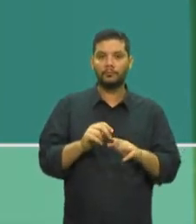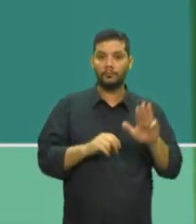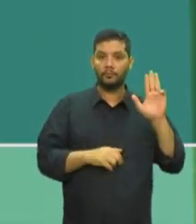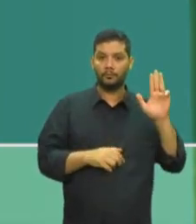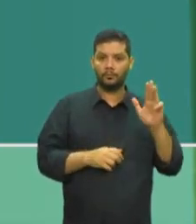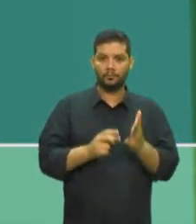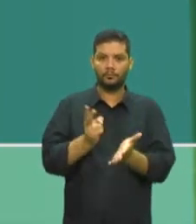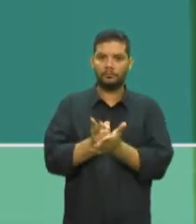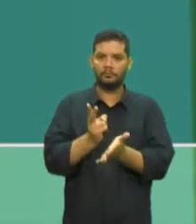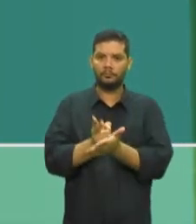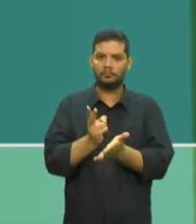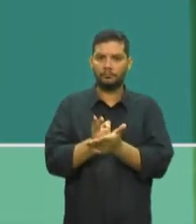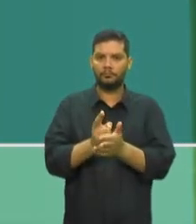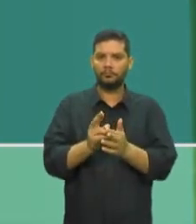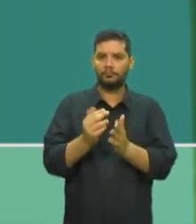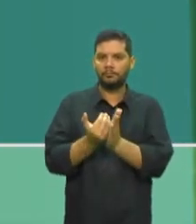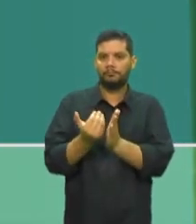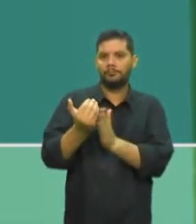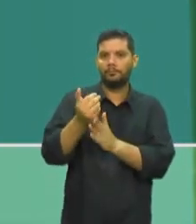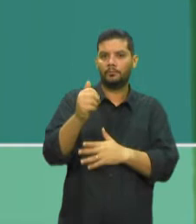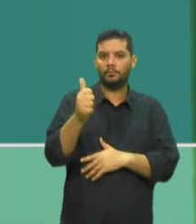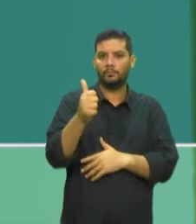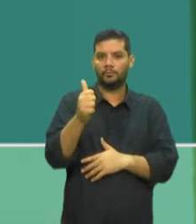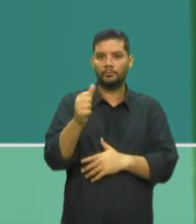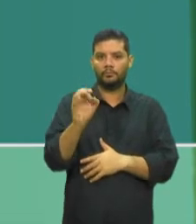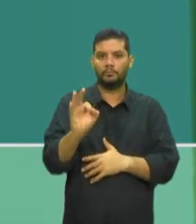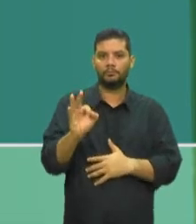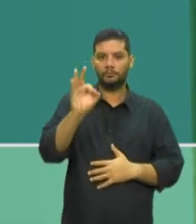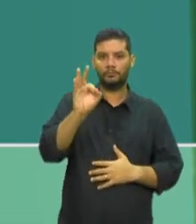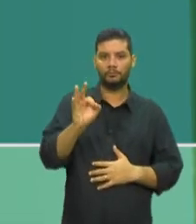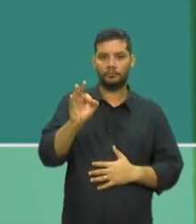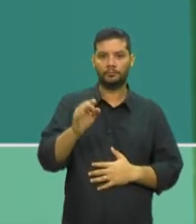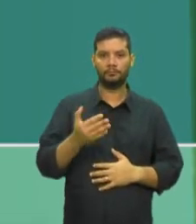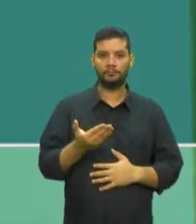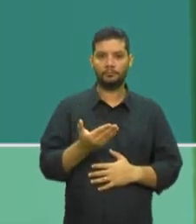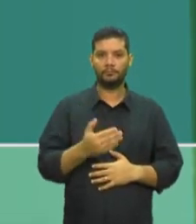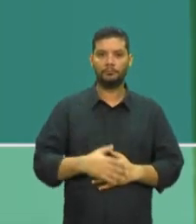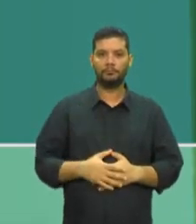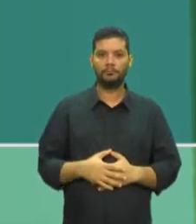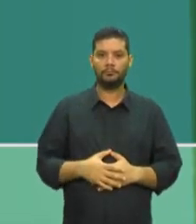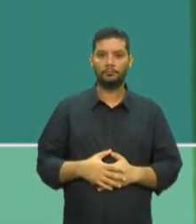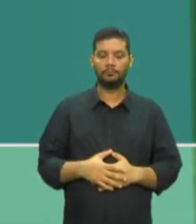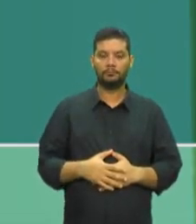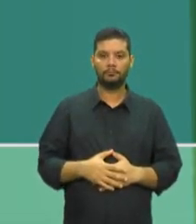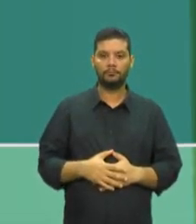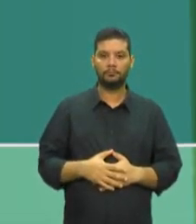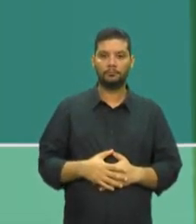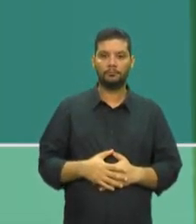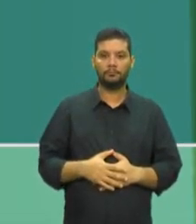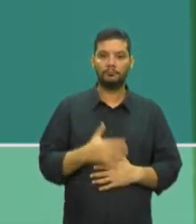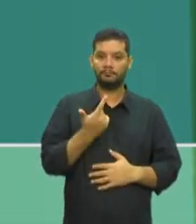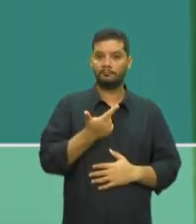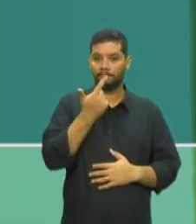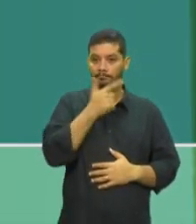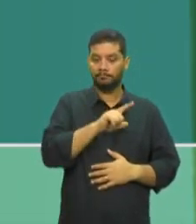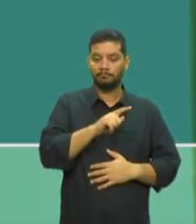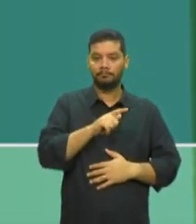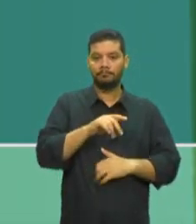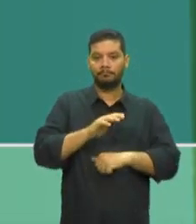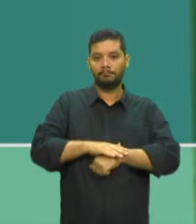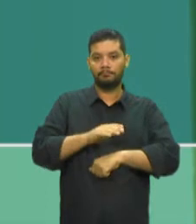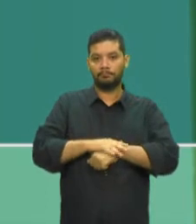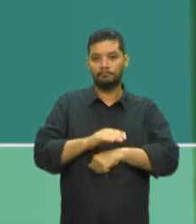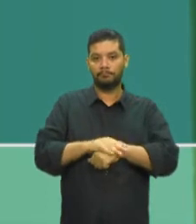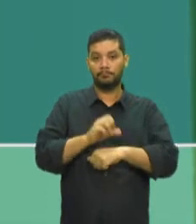pontos percentuais a mais do que todos os adversários somados, o que levaria a vencer no primeiro turno se